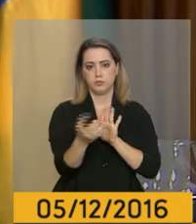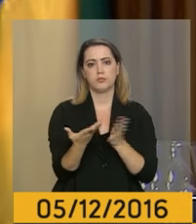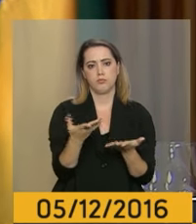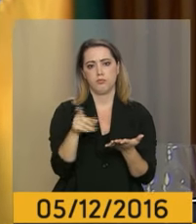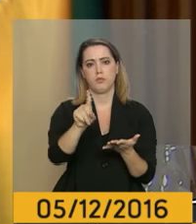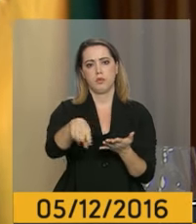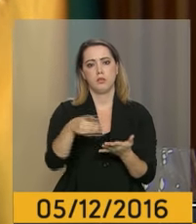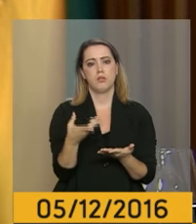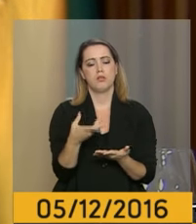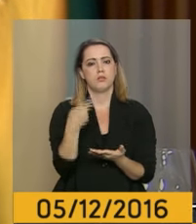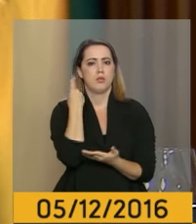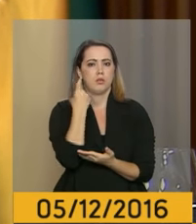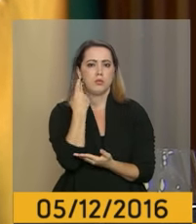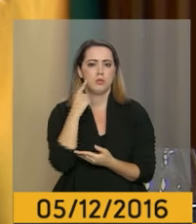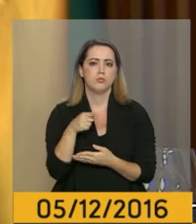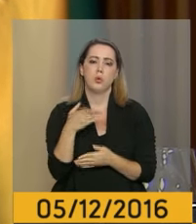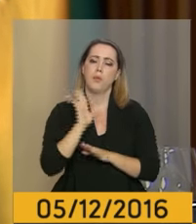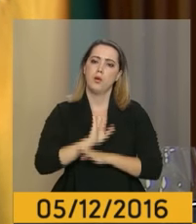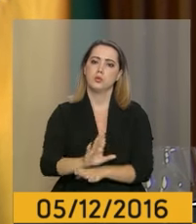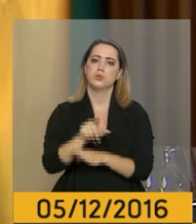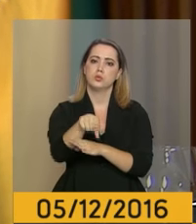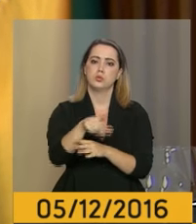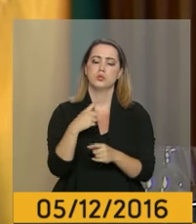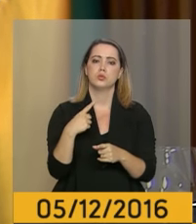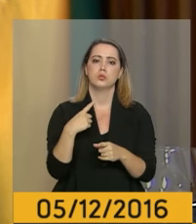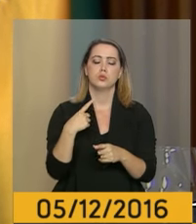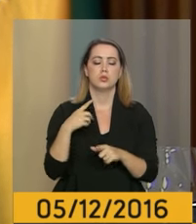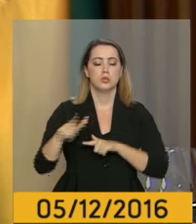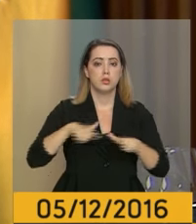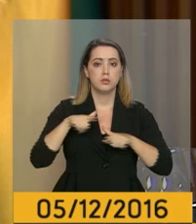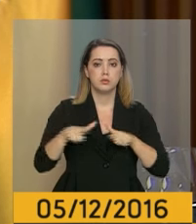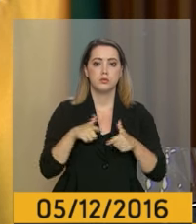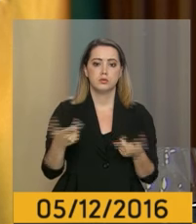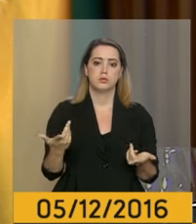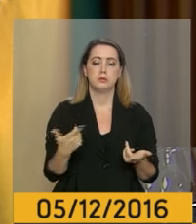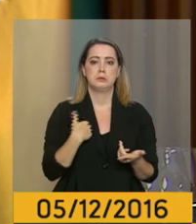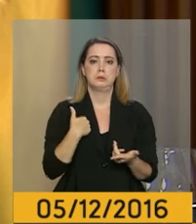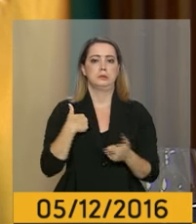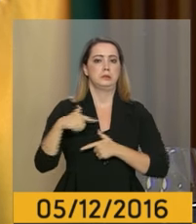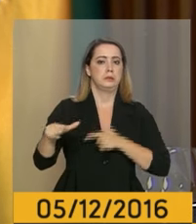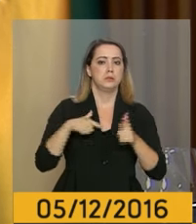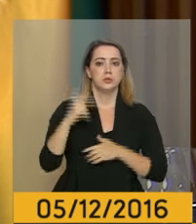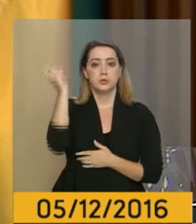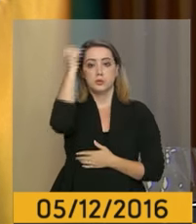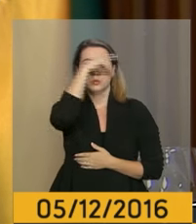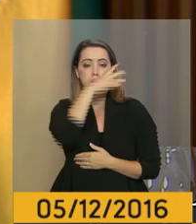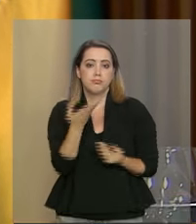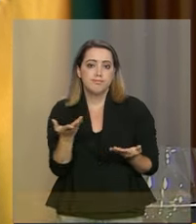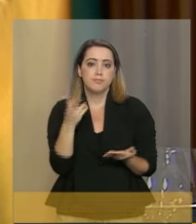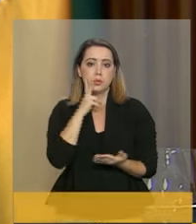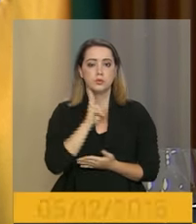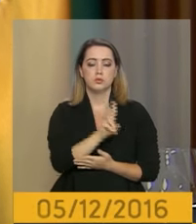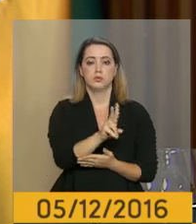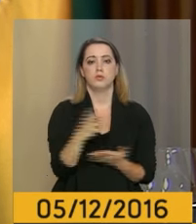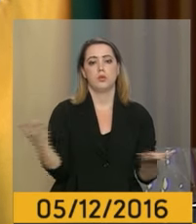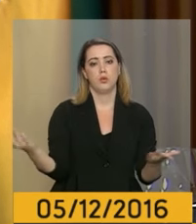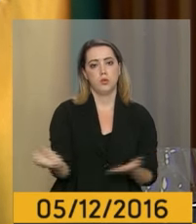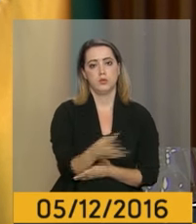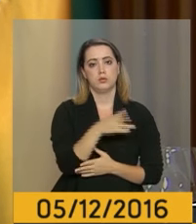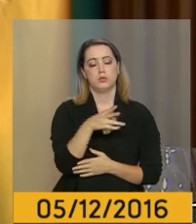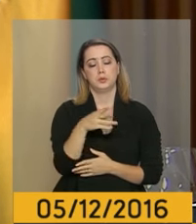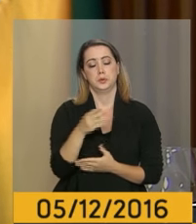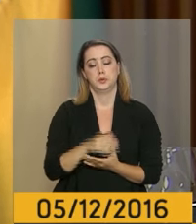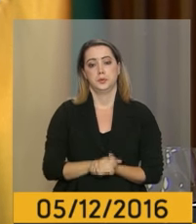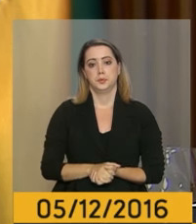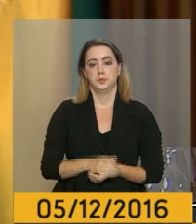naturalmente ajudá-los na tarefa eh digamos árdua, que os senhores terão ao examinarem essa reforma.